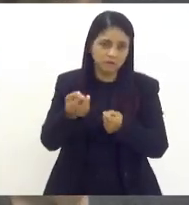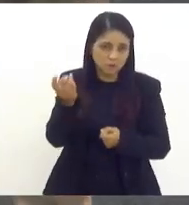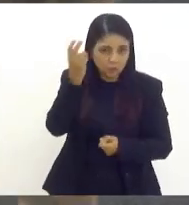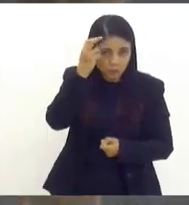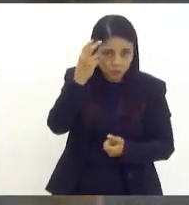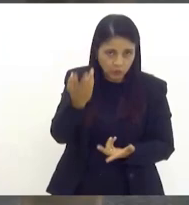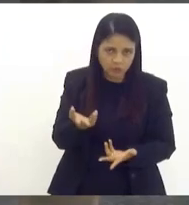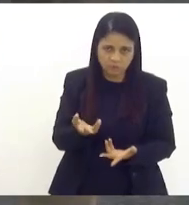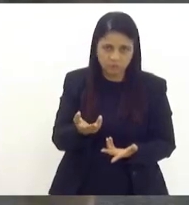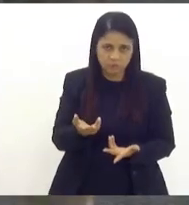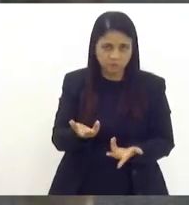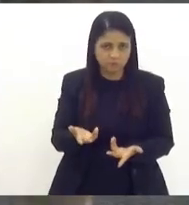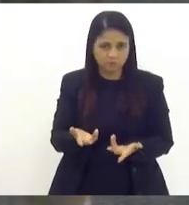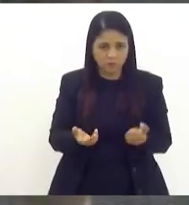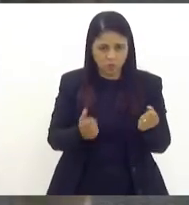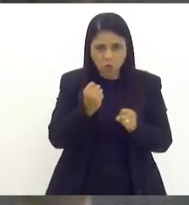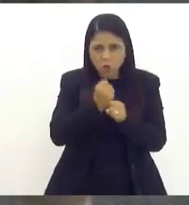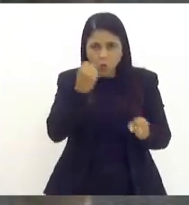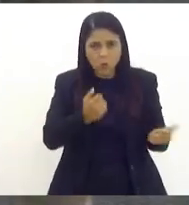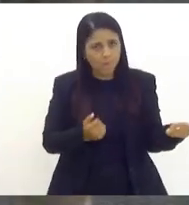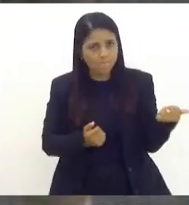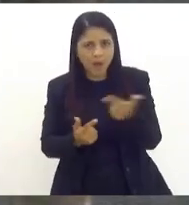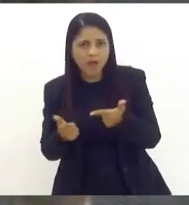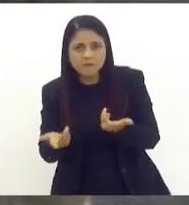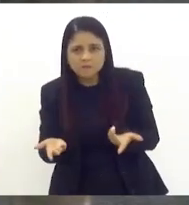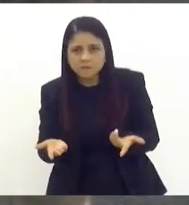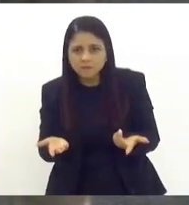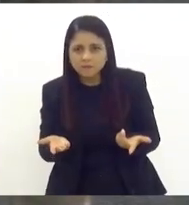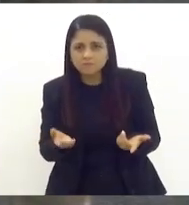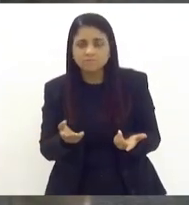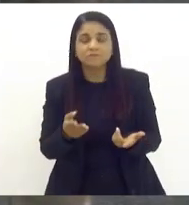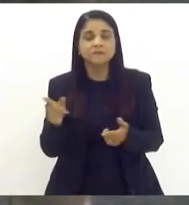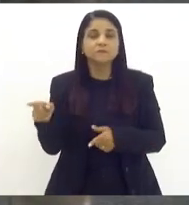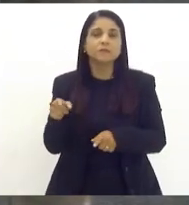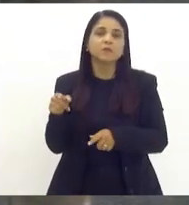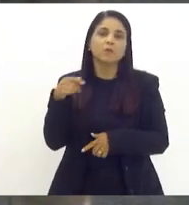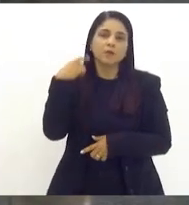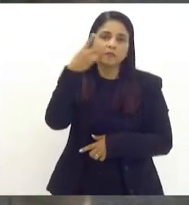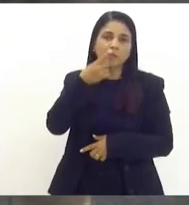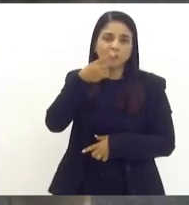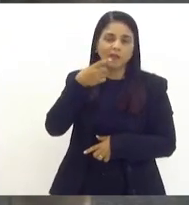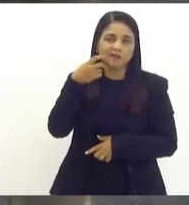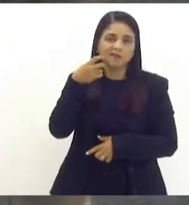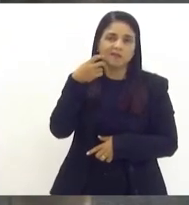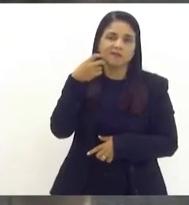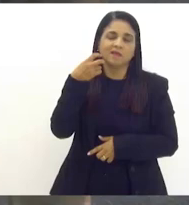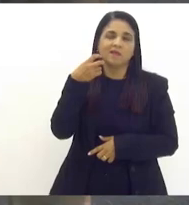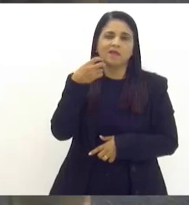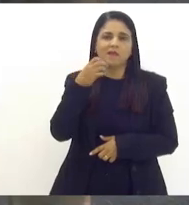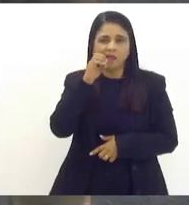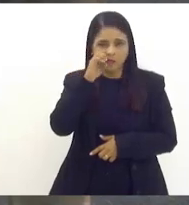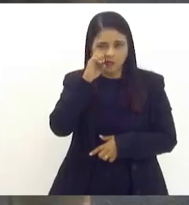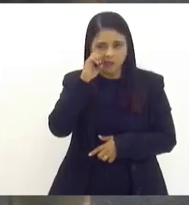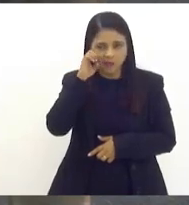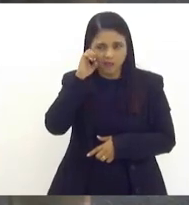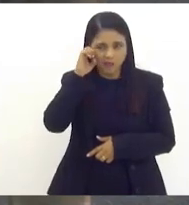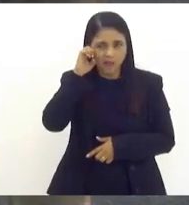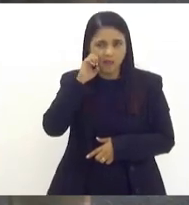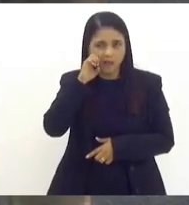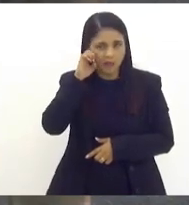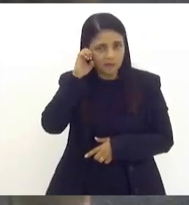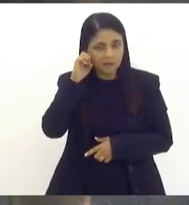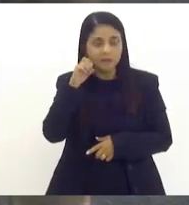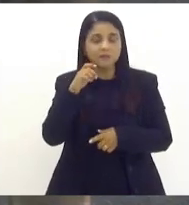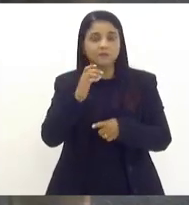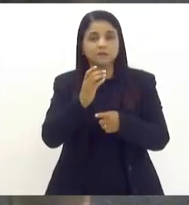como disse trouxe né a nossa deputada Élica muitos filmes brasileiros